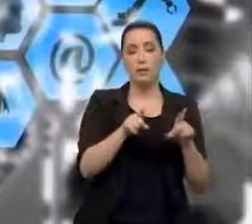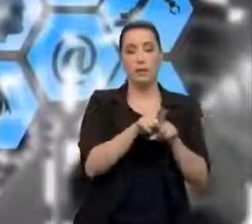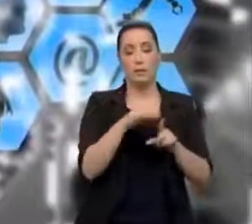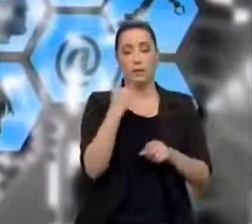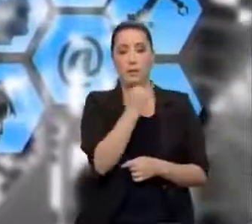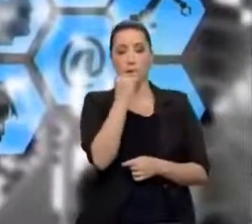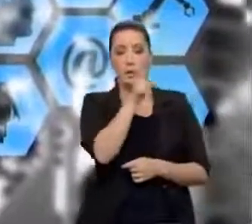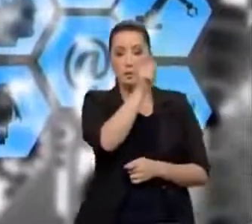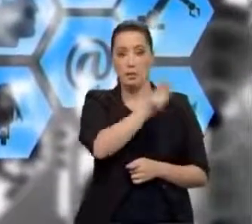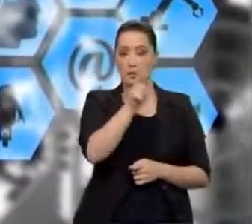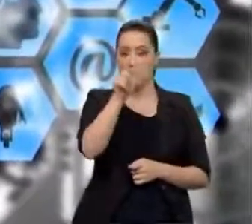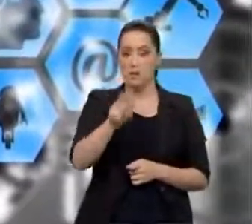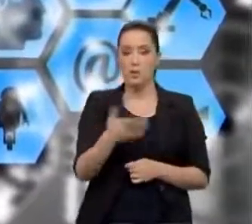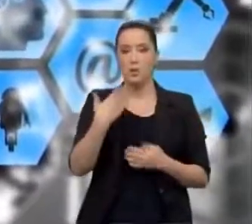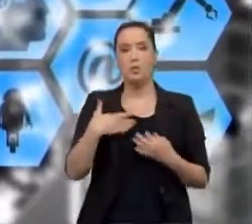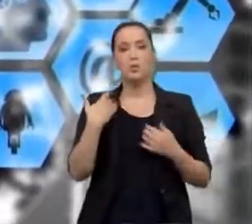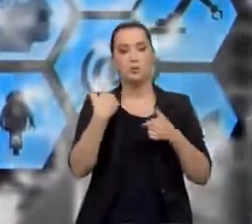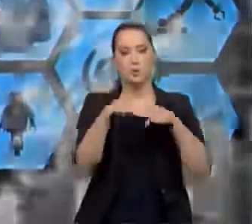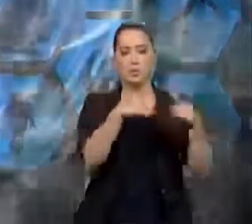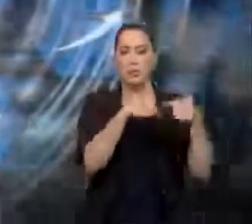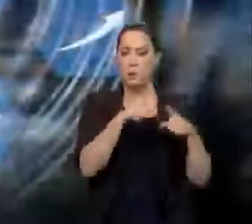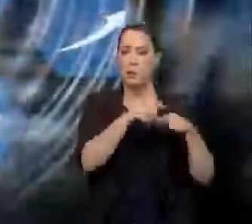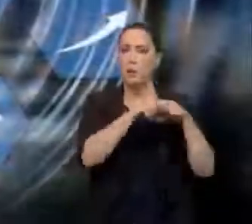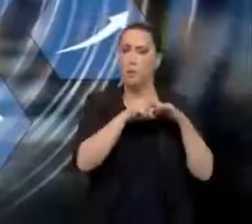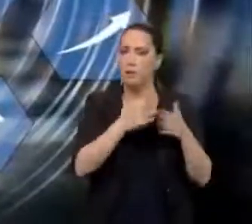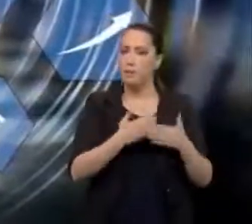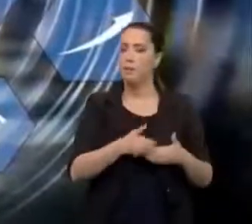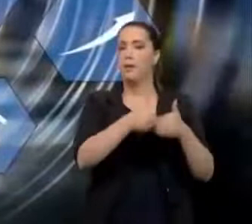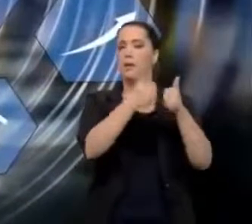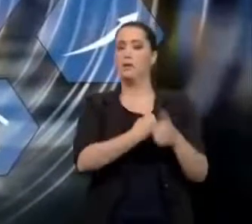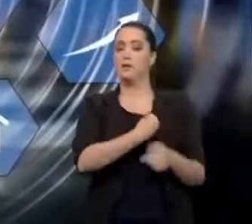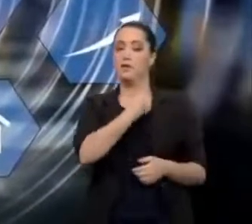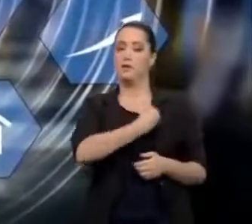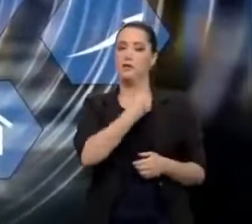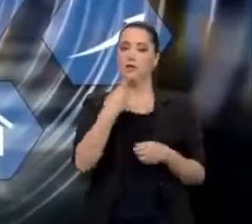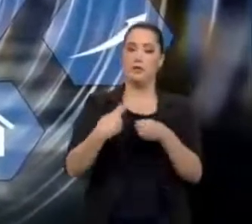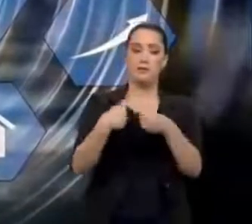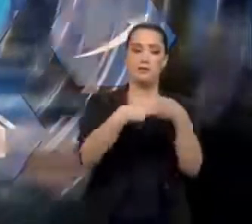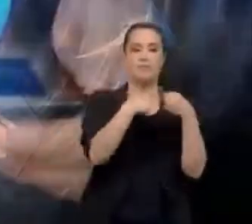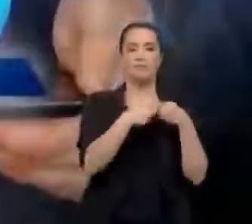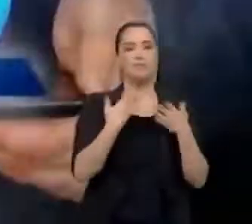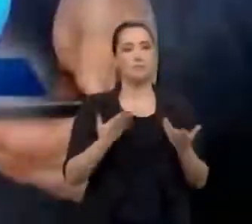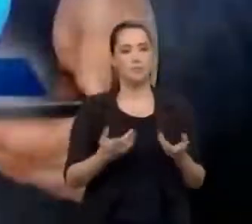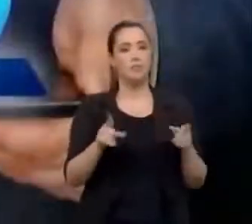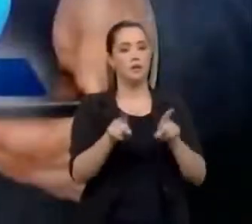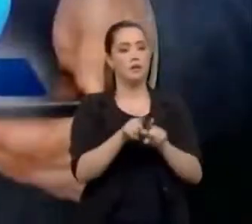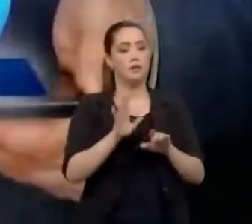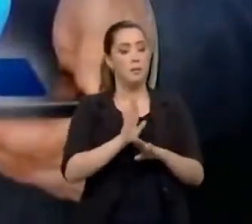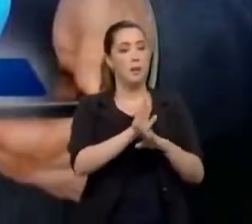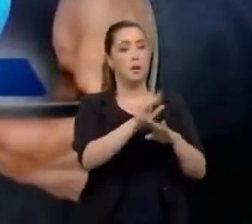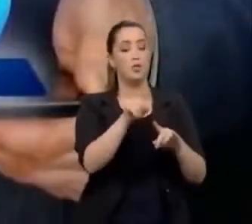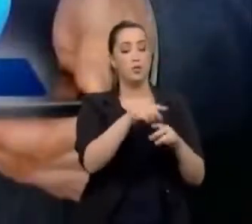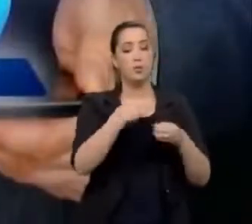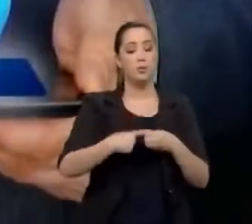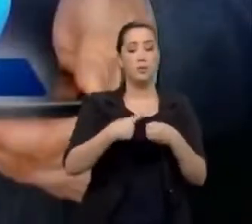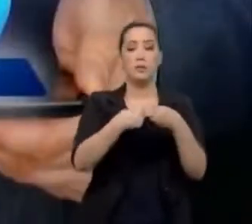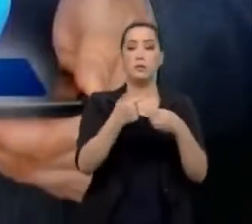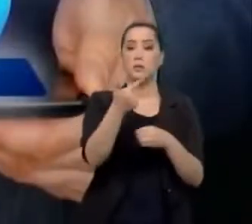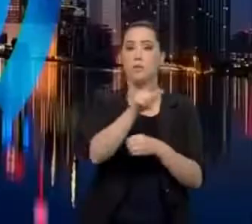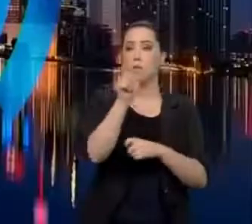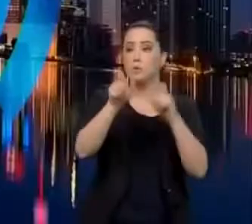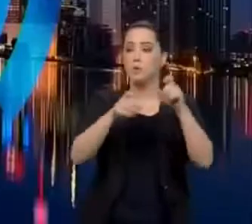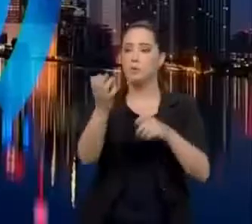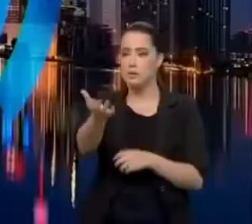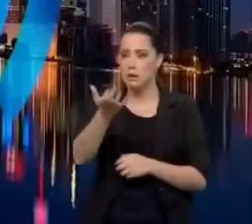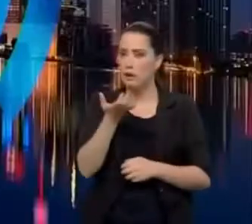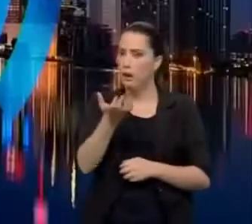e instituições engajadas com a melhoria na qualidade de vida nas cidades, além de apoiar municípios e outros